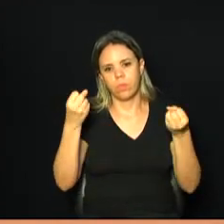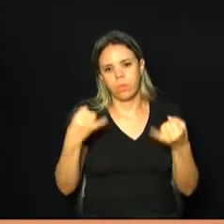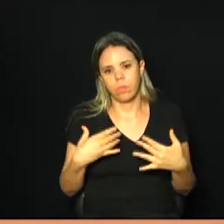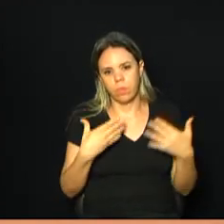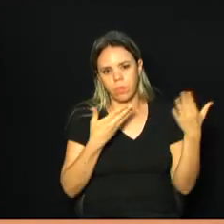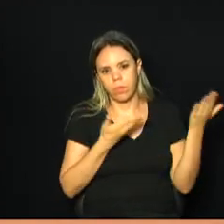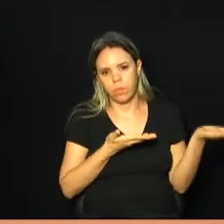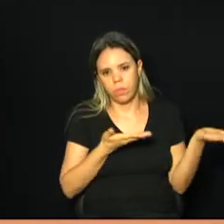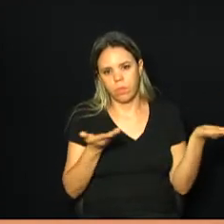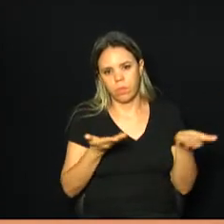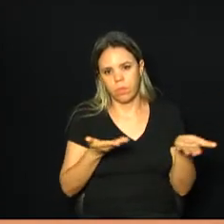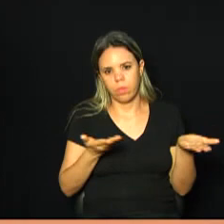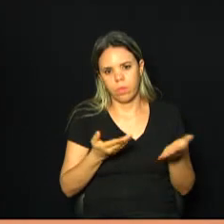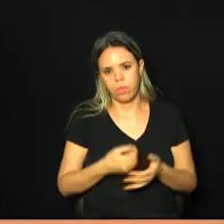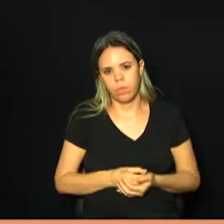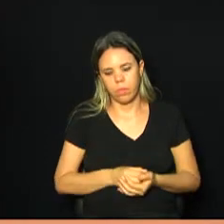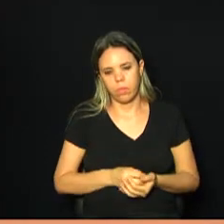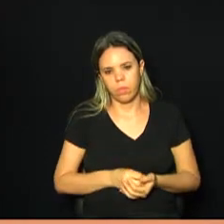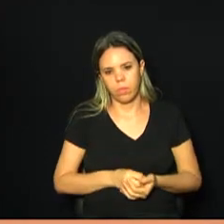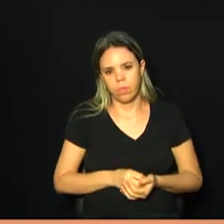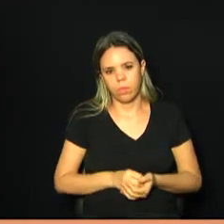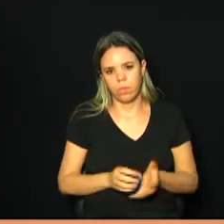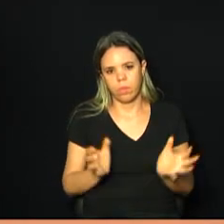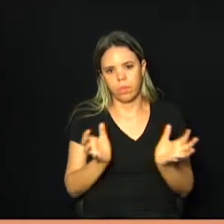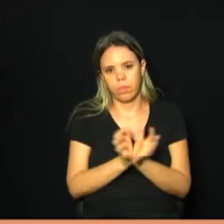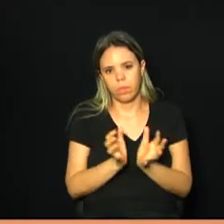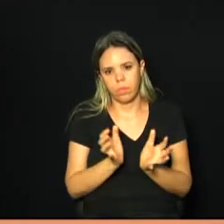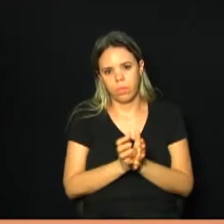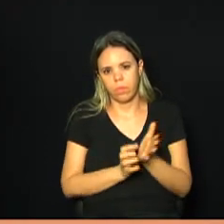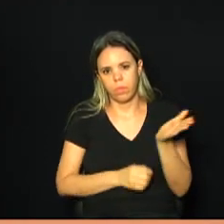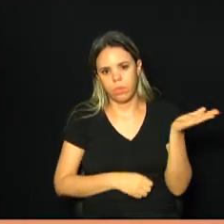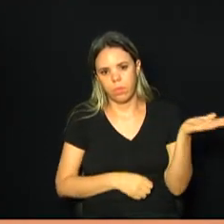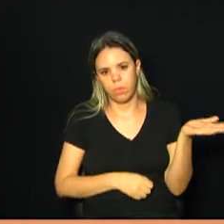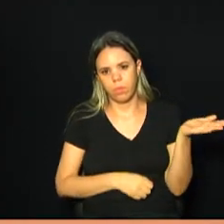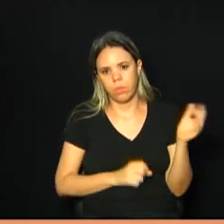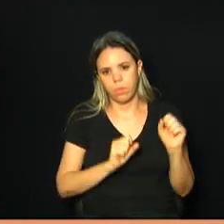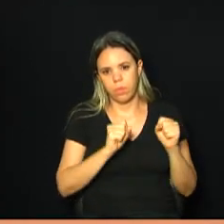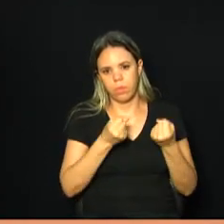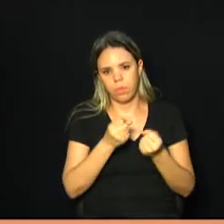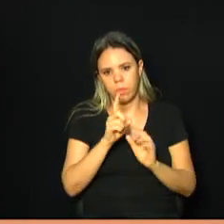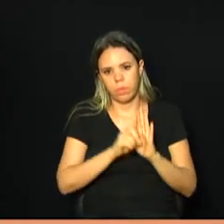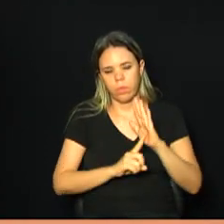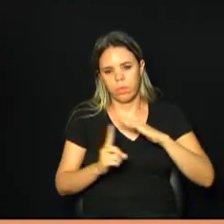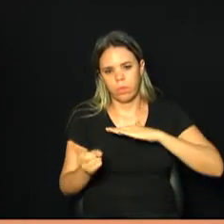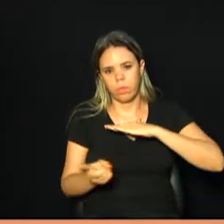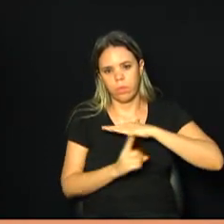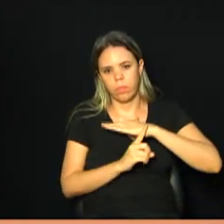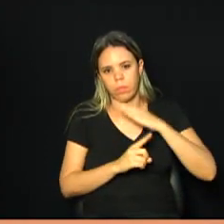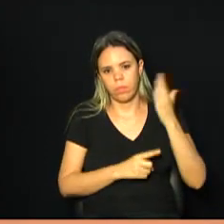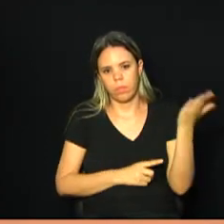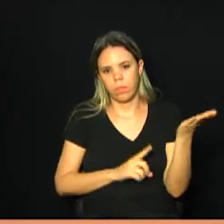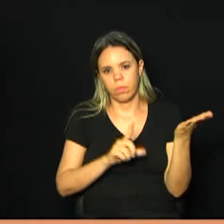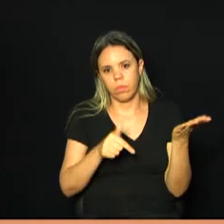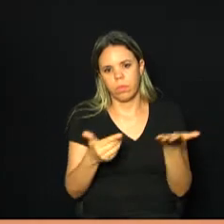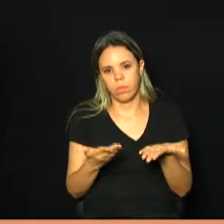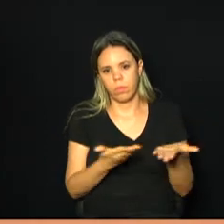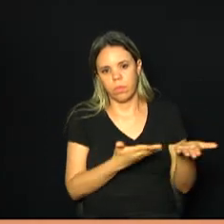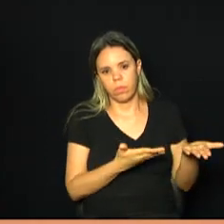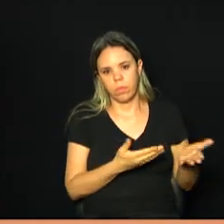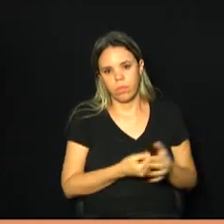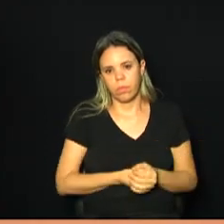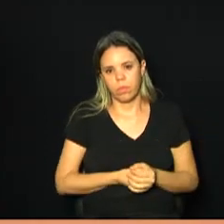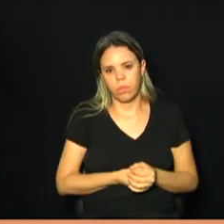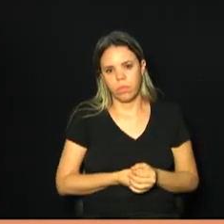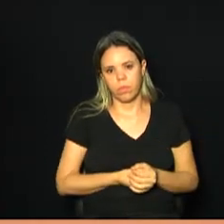para a gente hoje, para que esta comissão de defesa e direitos do consumidor, após receber toda